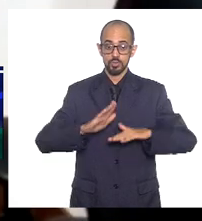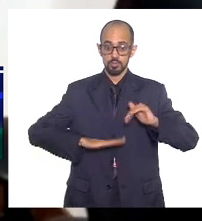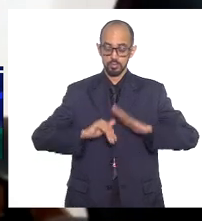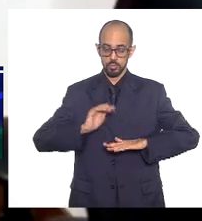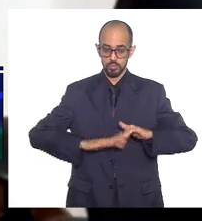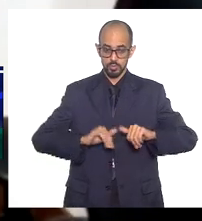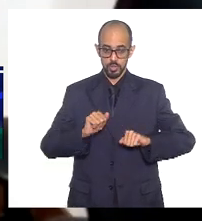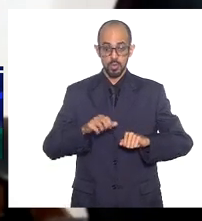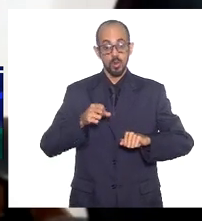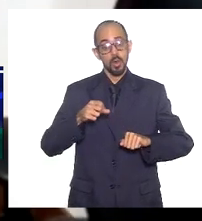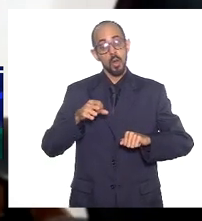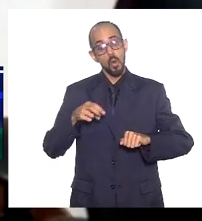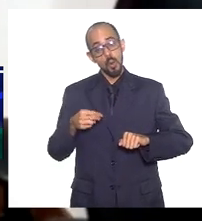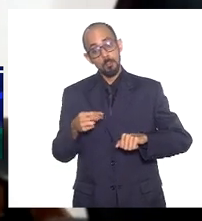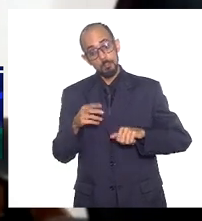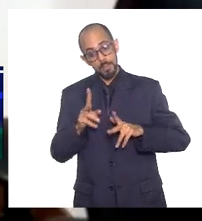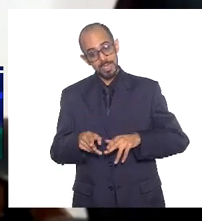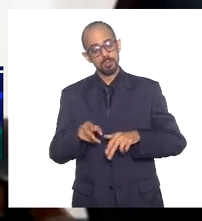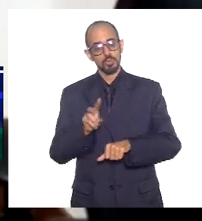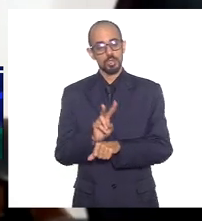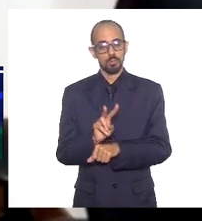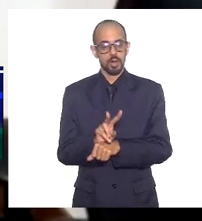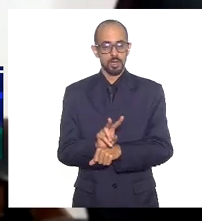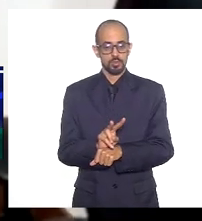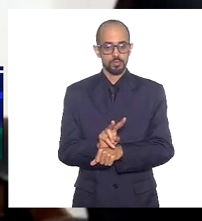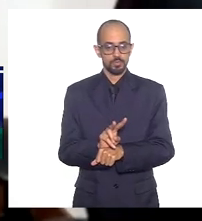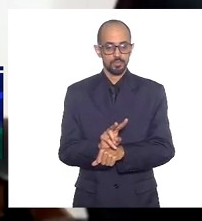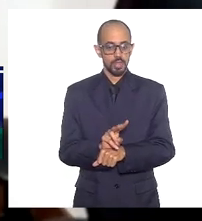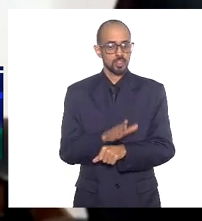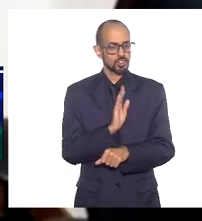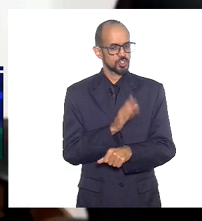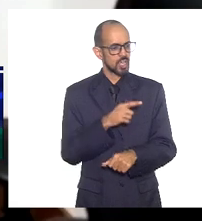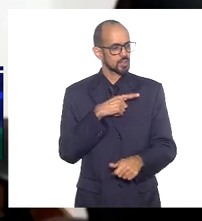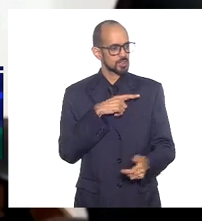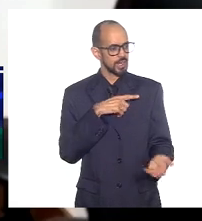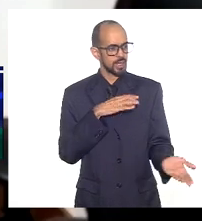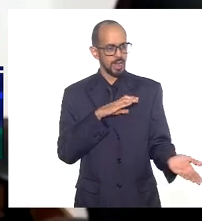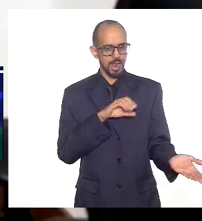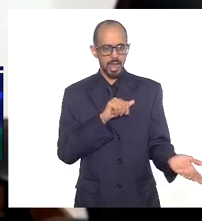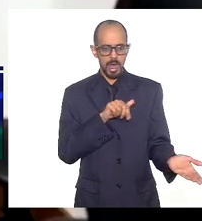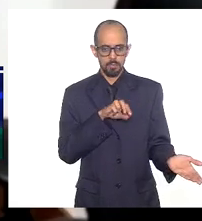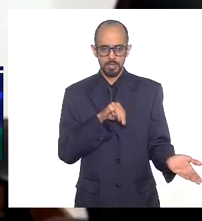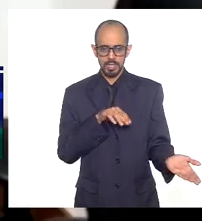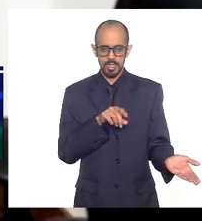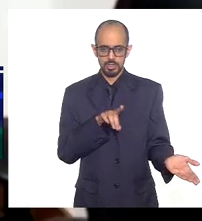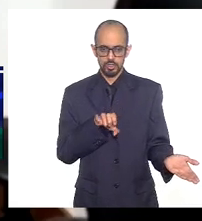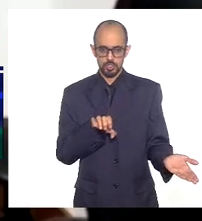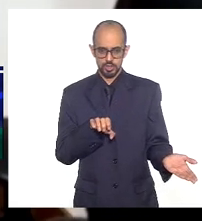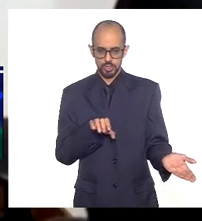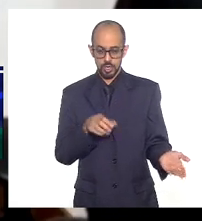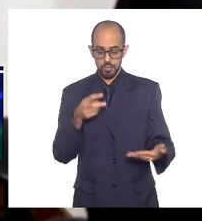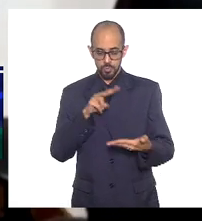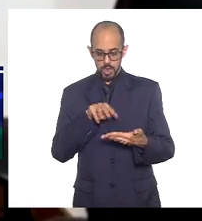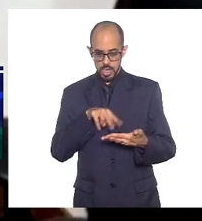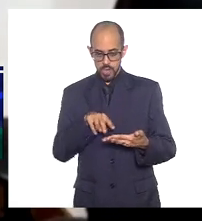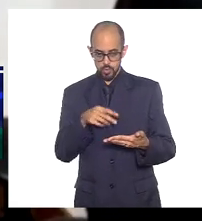compatibilidade de horários. porque aqui já tem a calamidade. Vossa Excelência lê-o dizendo... Vamos ler o seu.